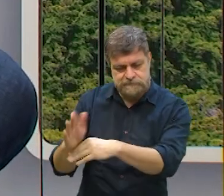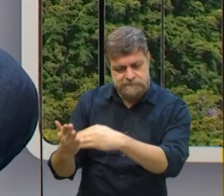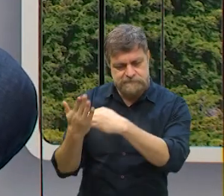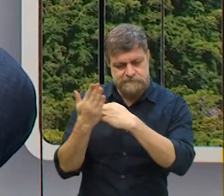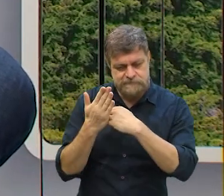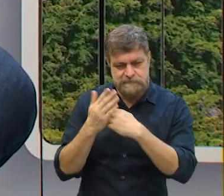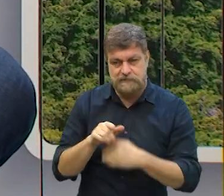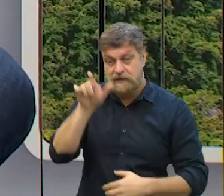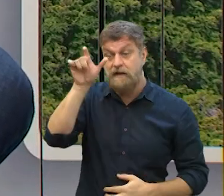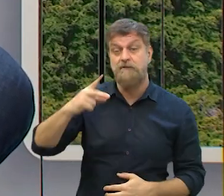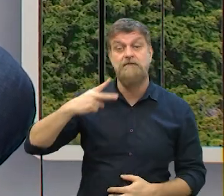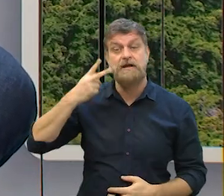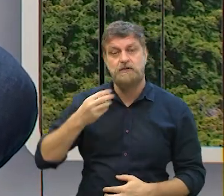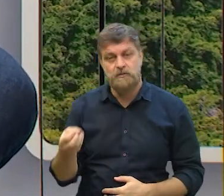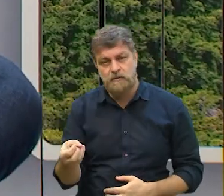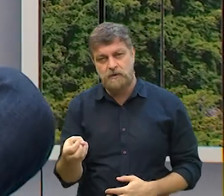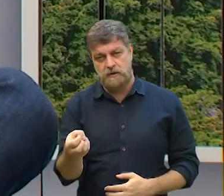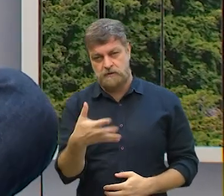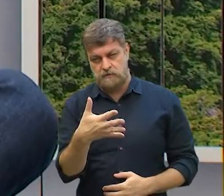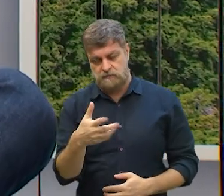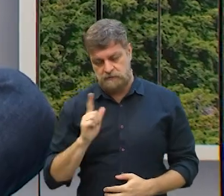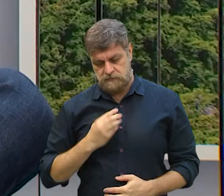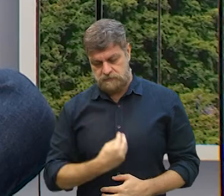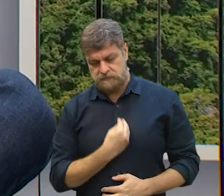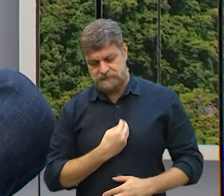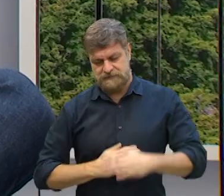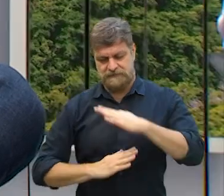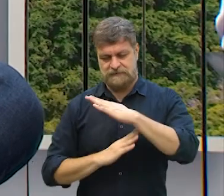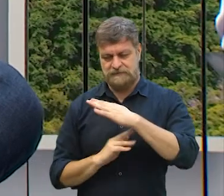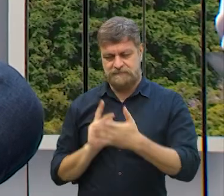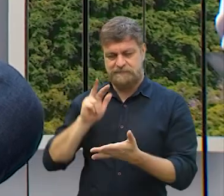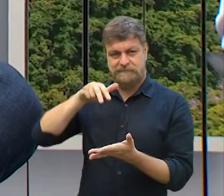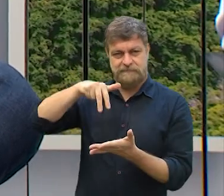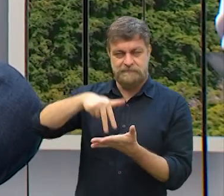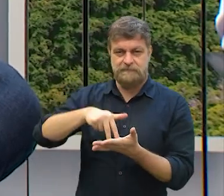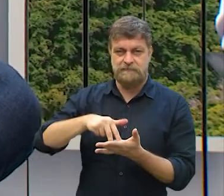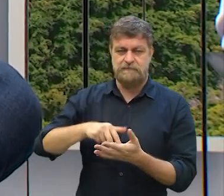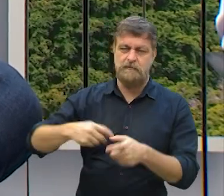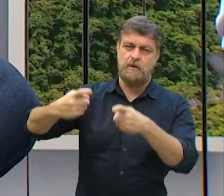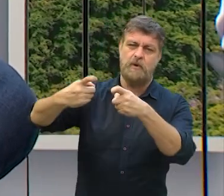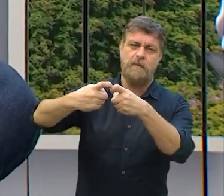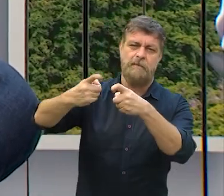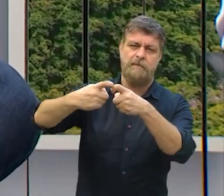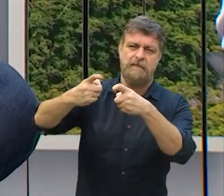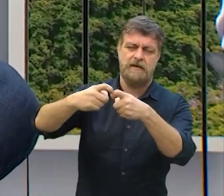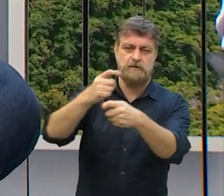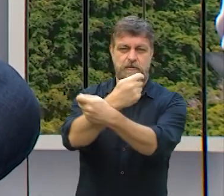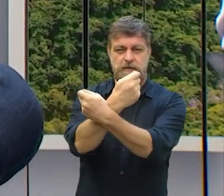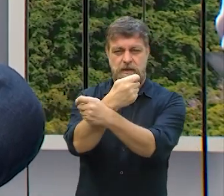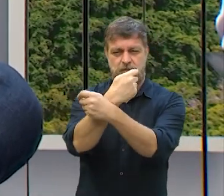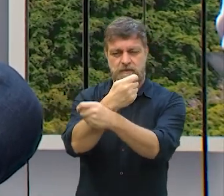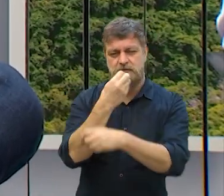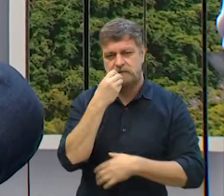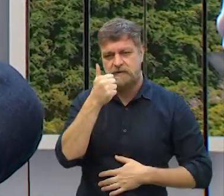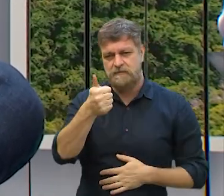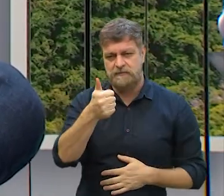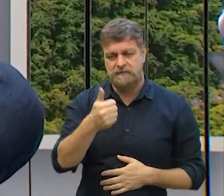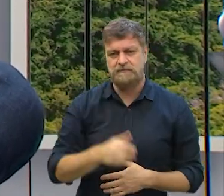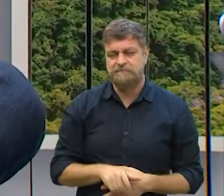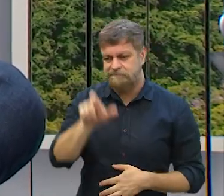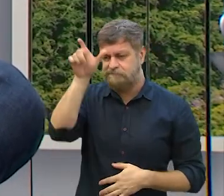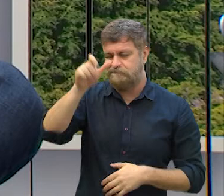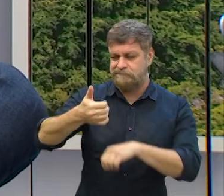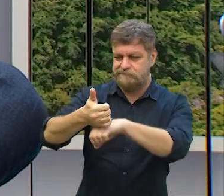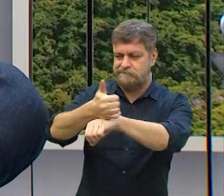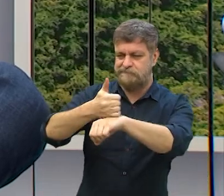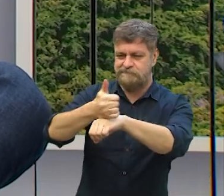esse novo vereador que se faz presente na casa. Alexandre, sempre bom estar com companheiros